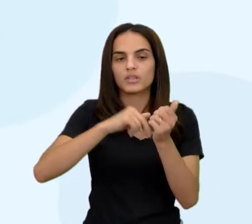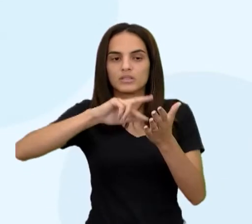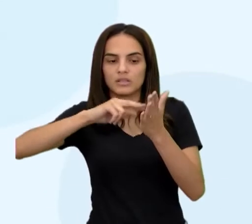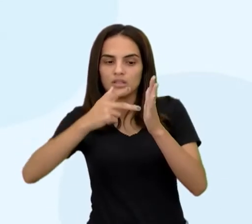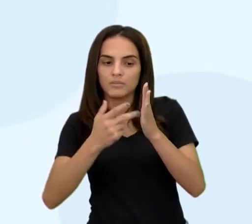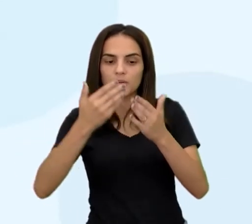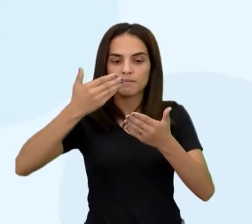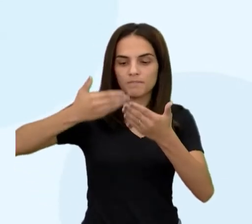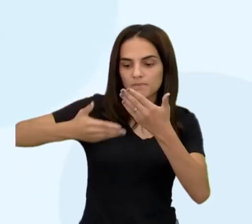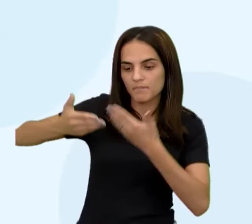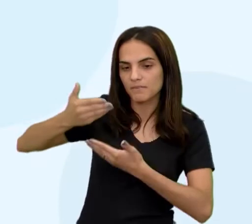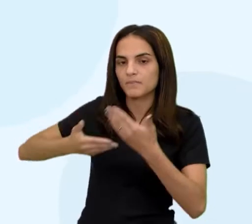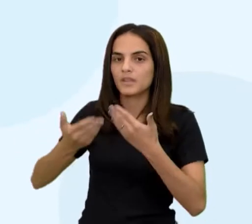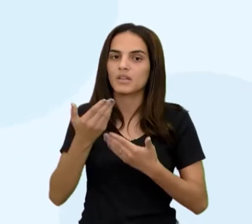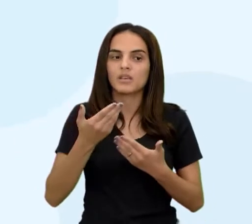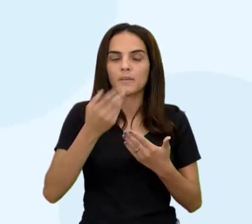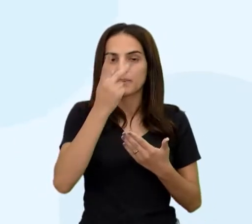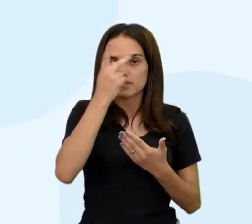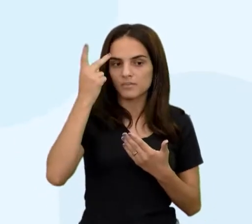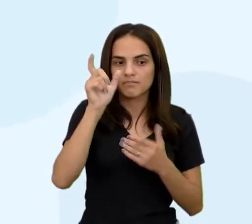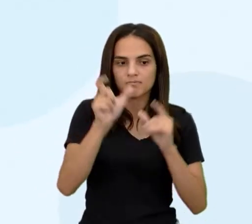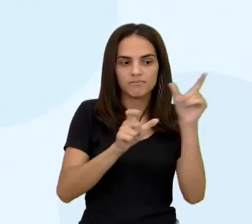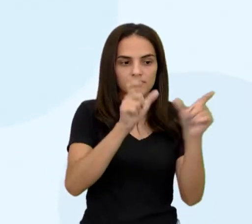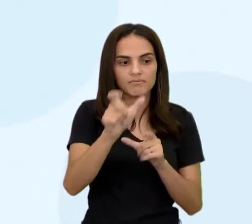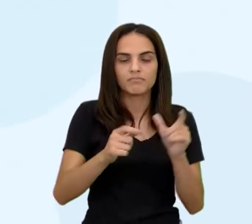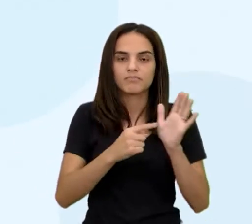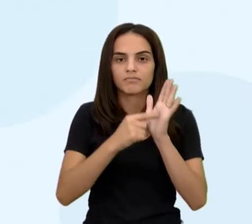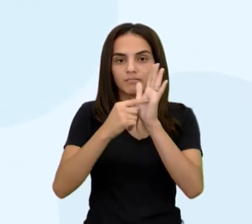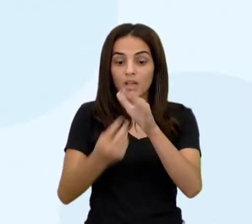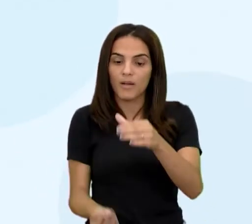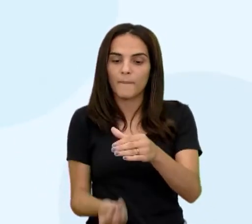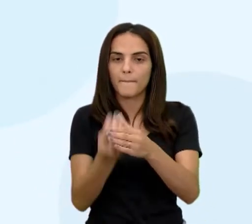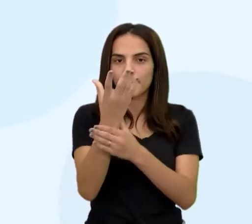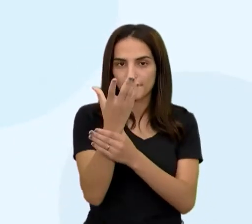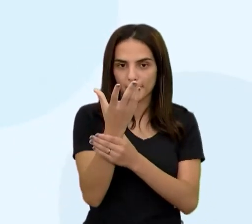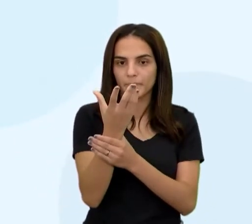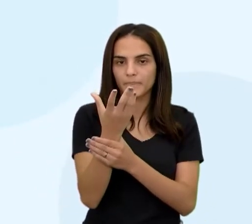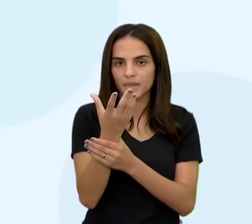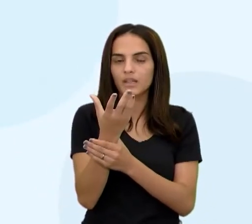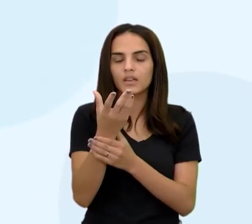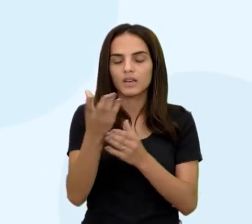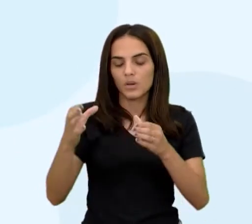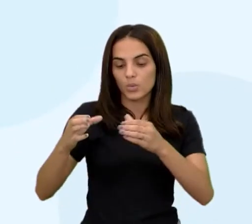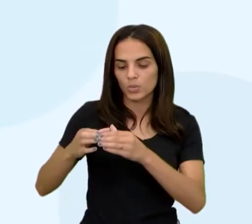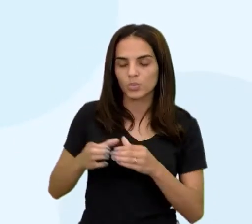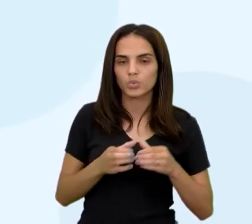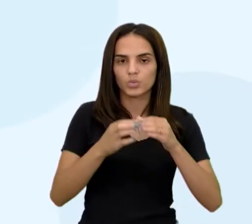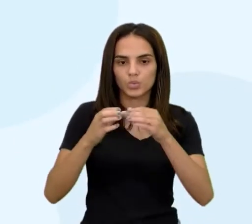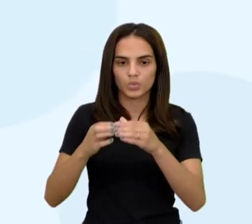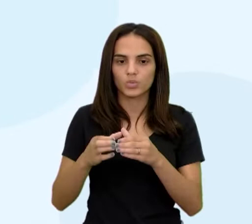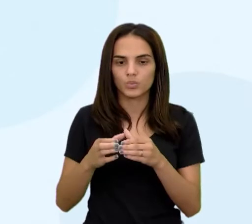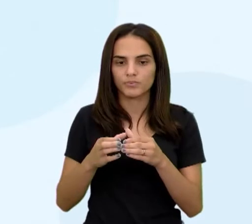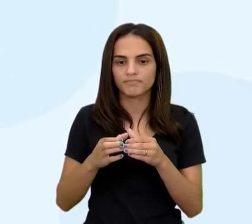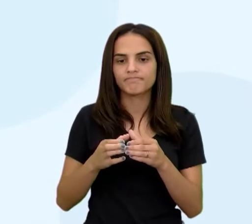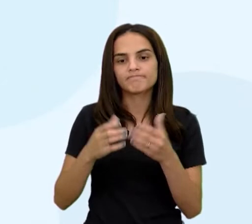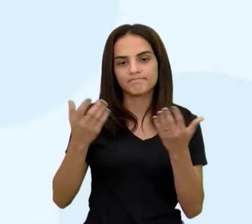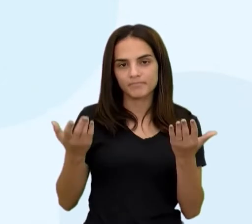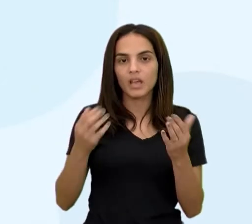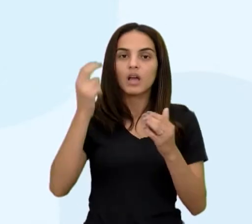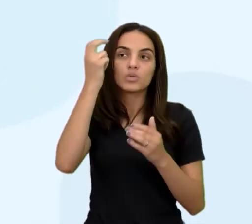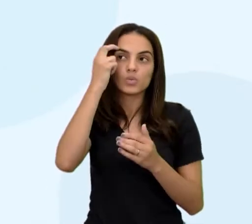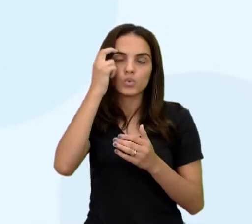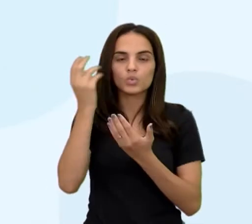significados compartilhados entre seus membros leva ao surgimento da identidade coletiva. Cabe salientar que as